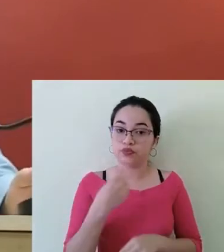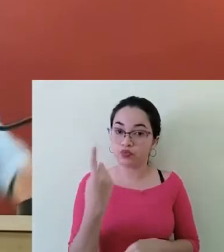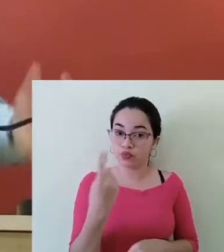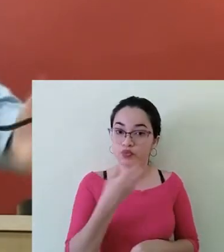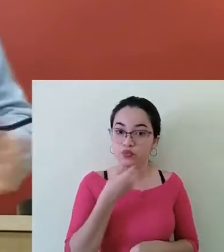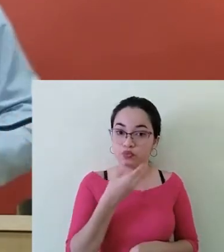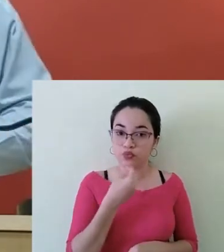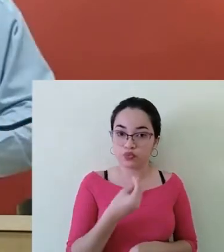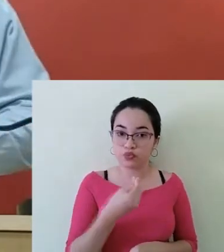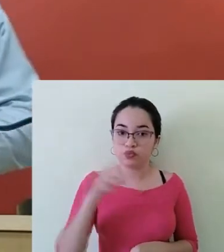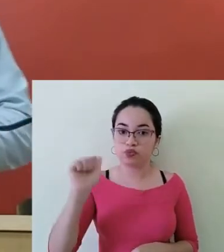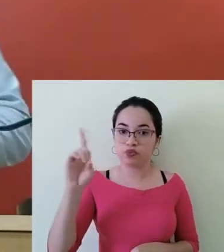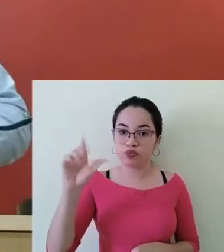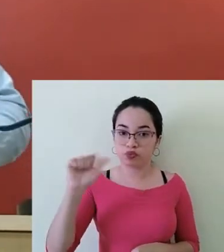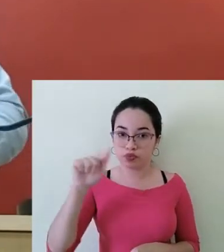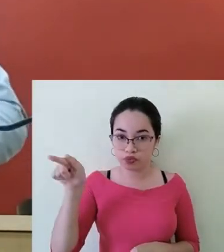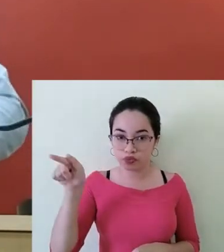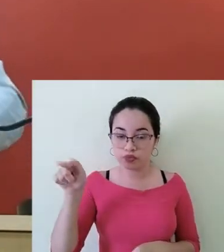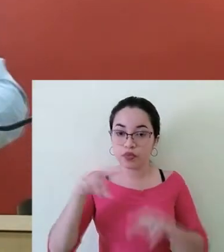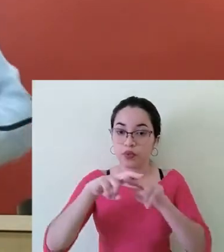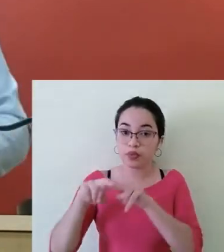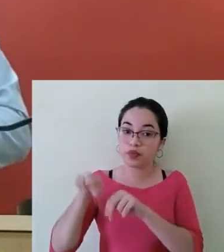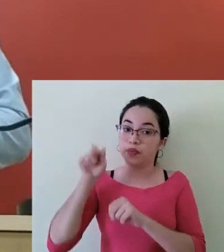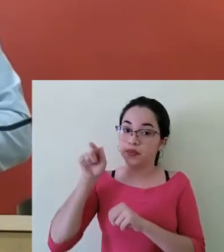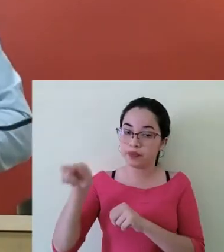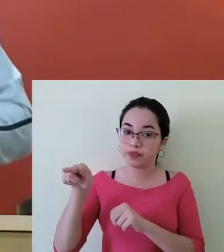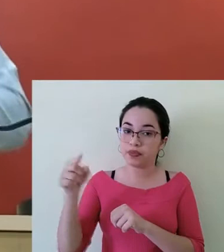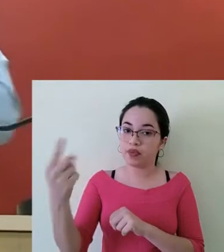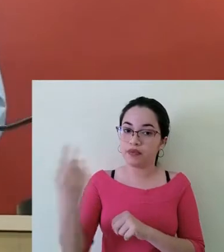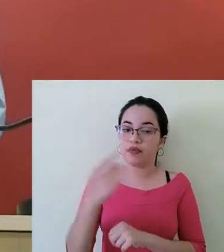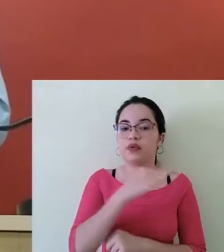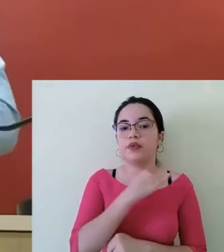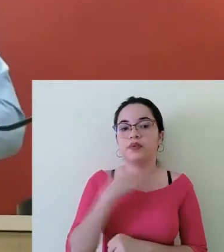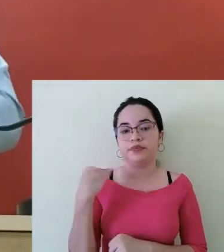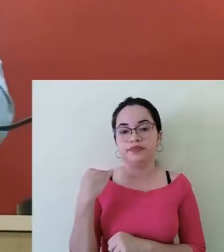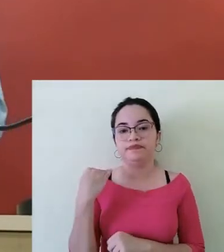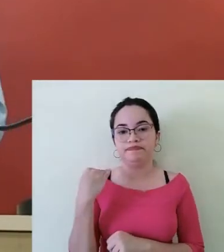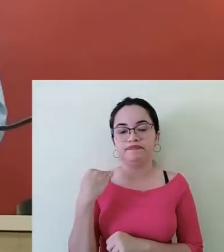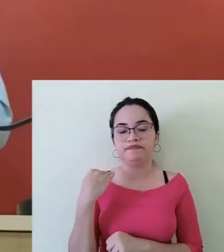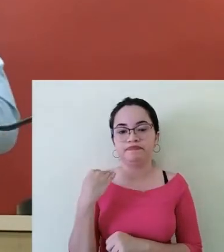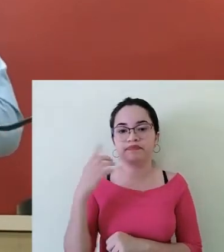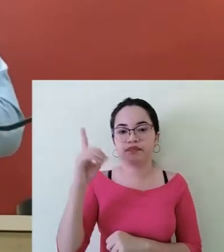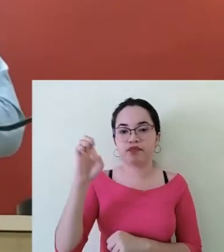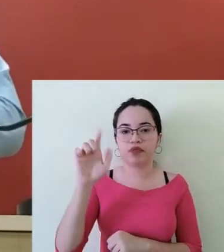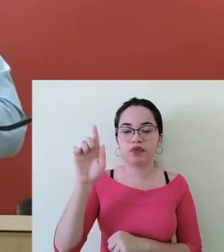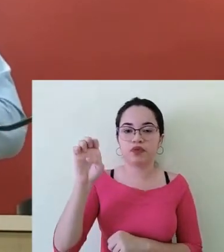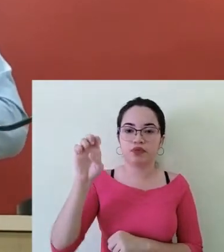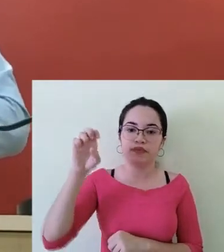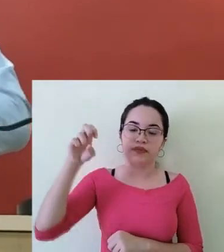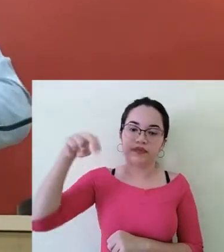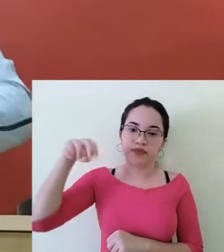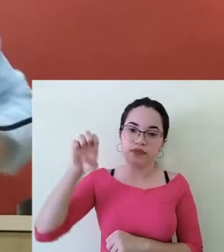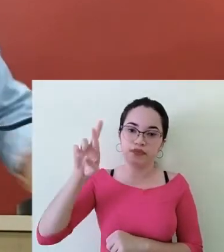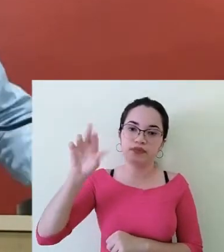homem, Adão. E por causa dele veio a morte, veio a